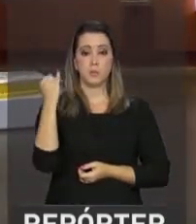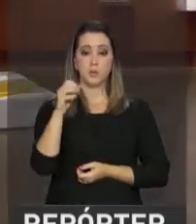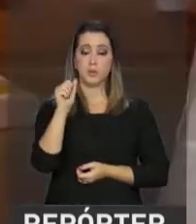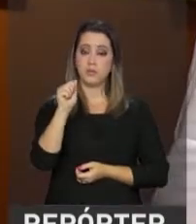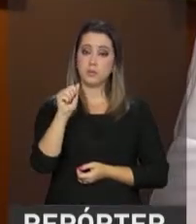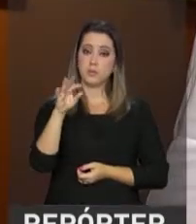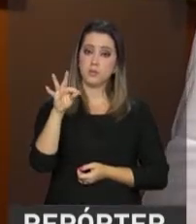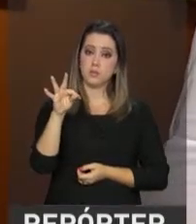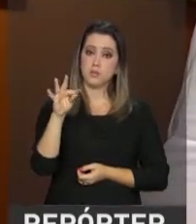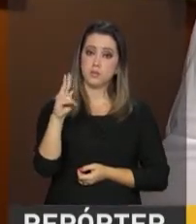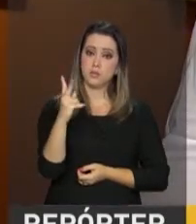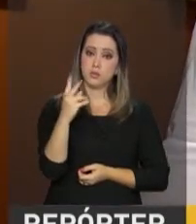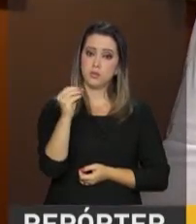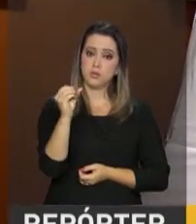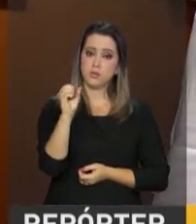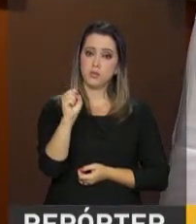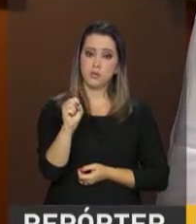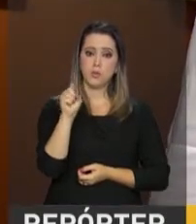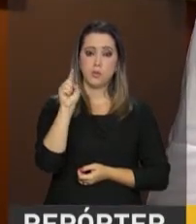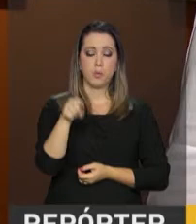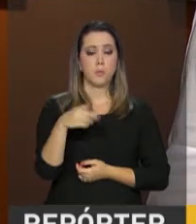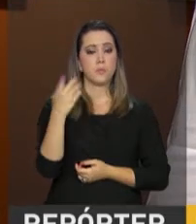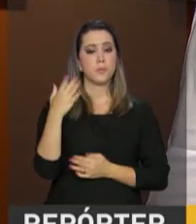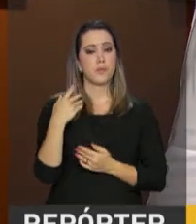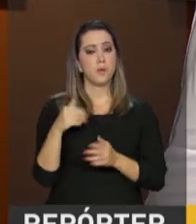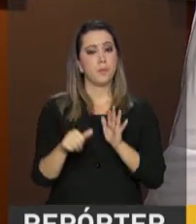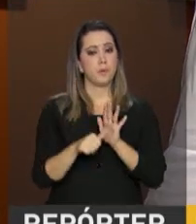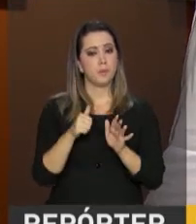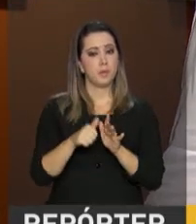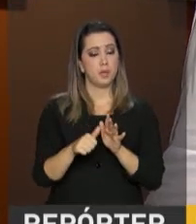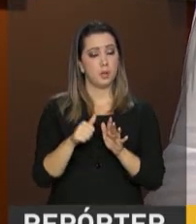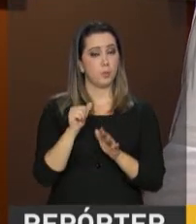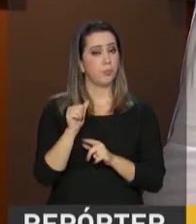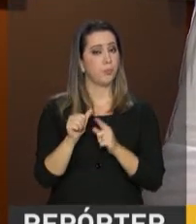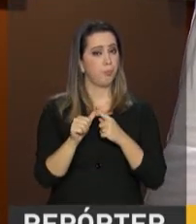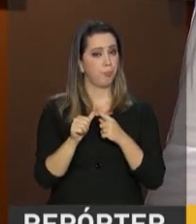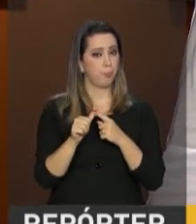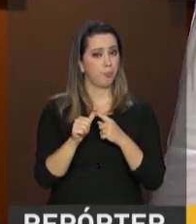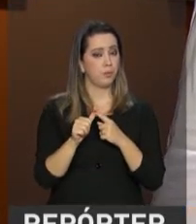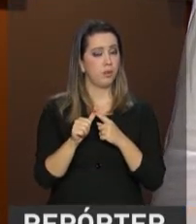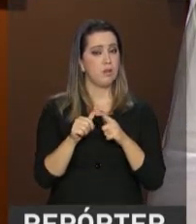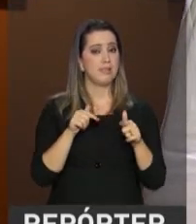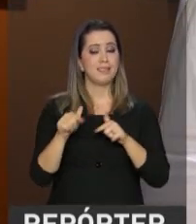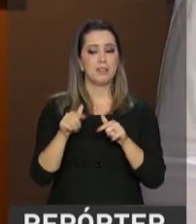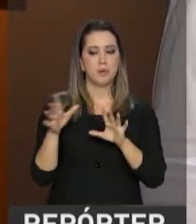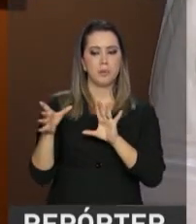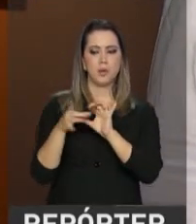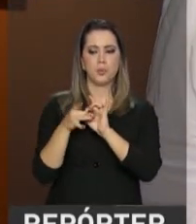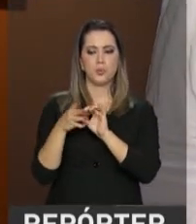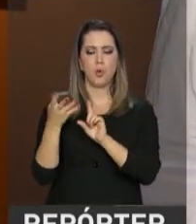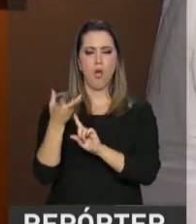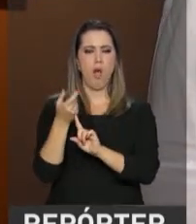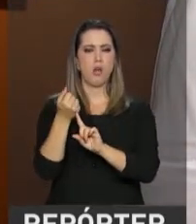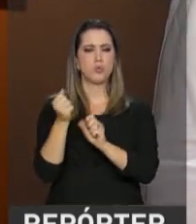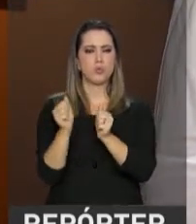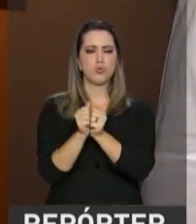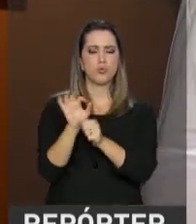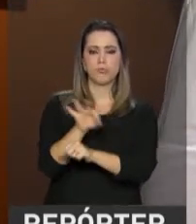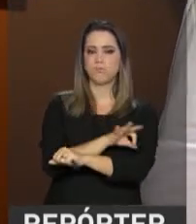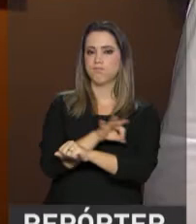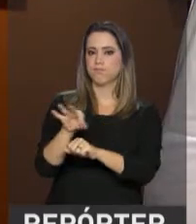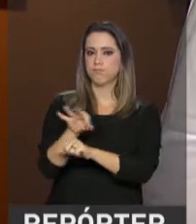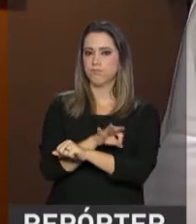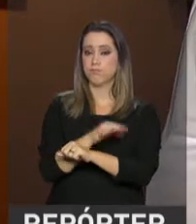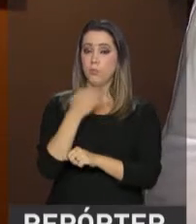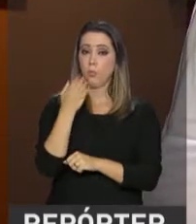brasileira vem em primeiro lugar pelo trabalho que ele fez de integração arte e arquitetura.